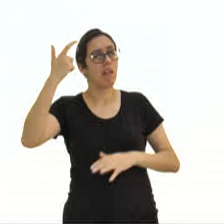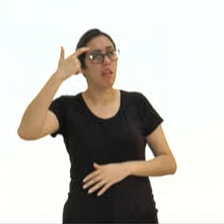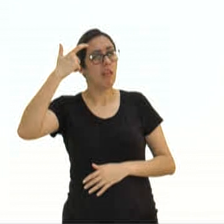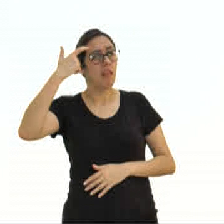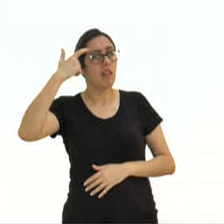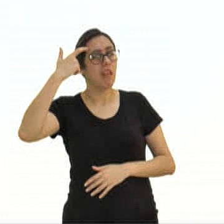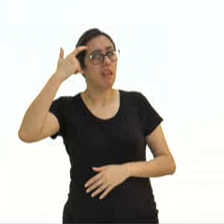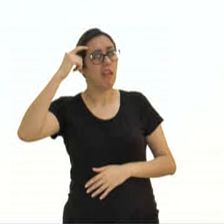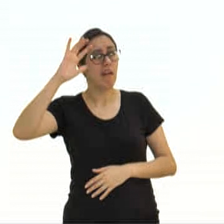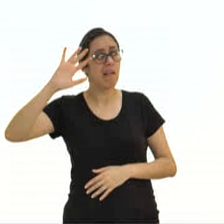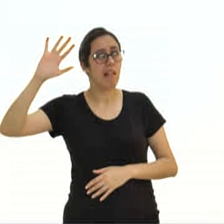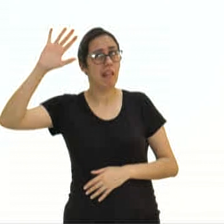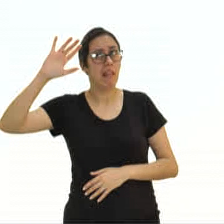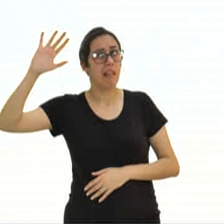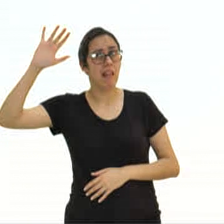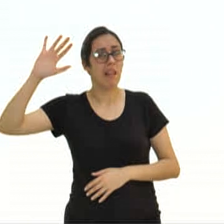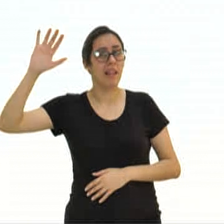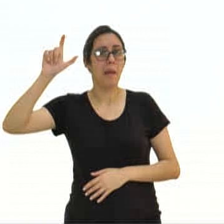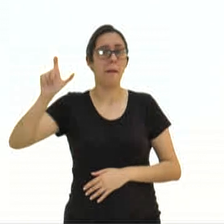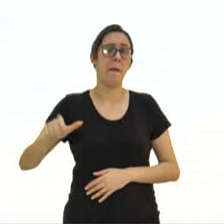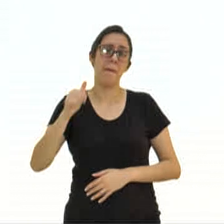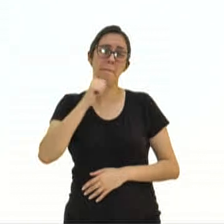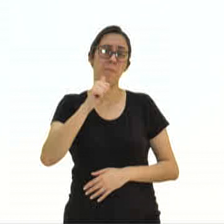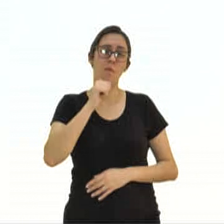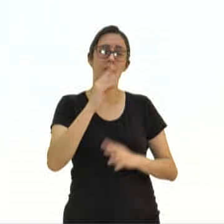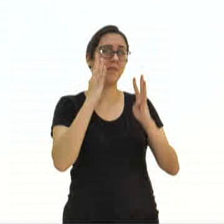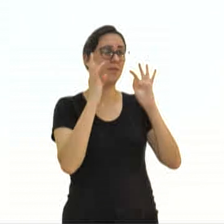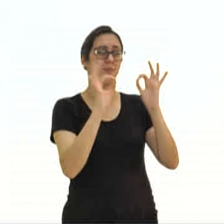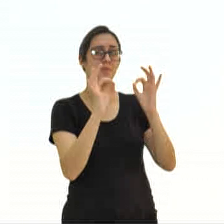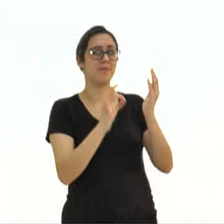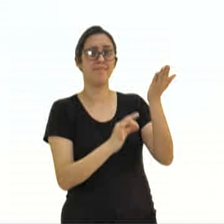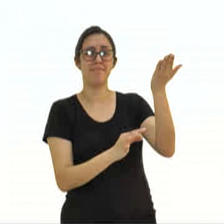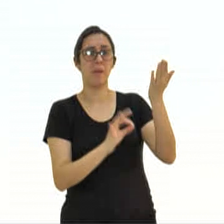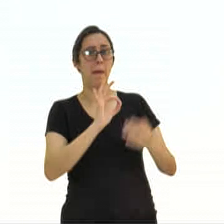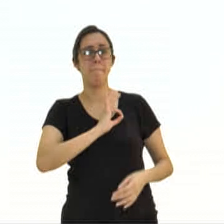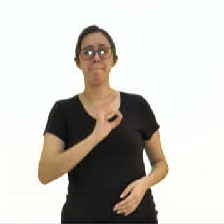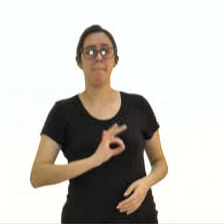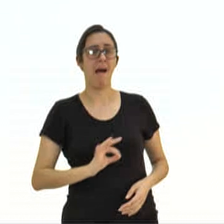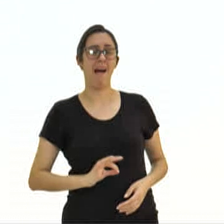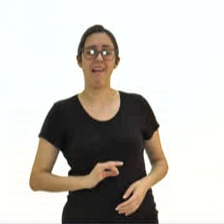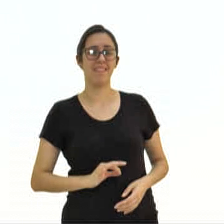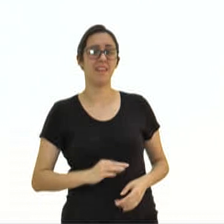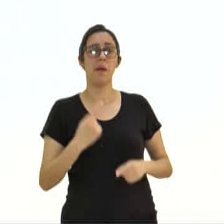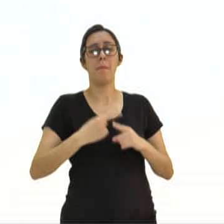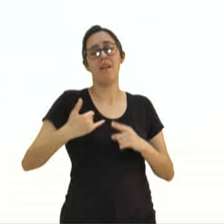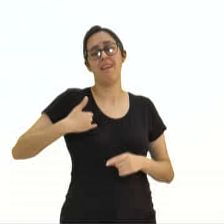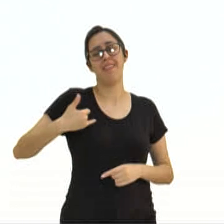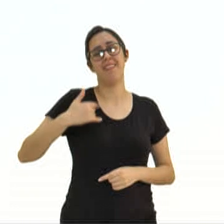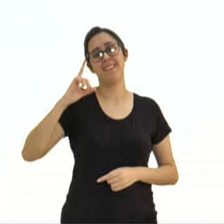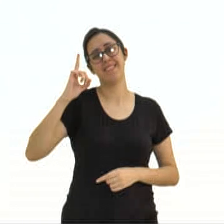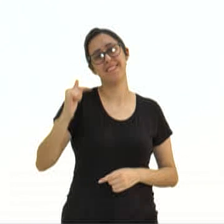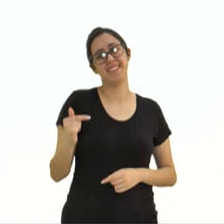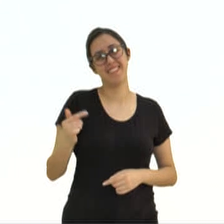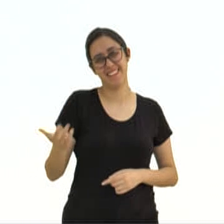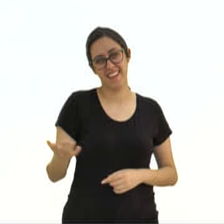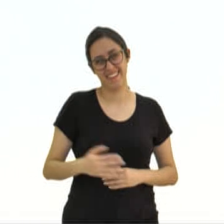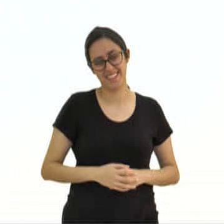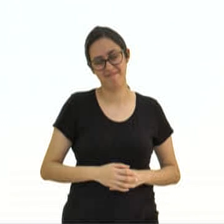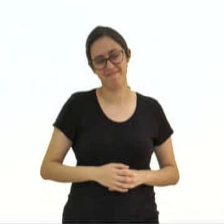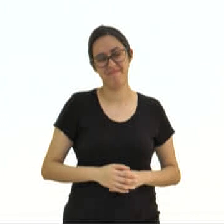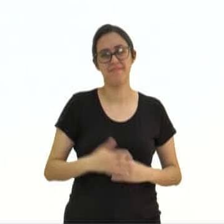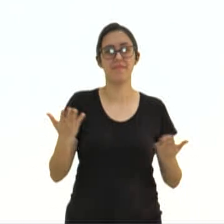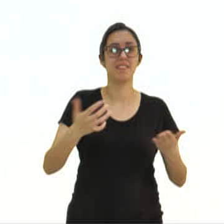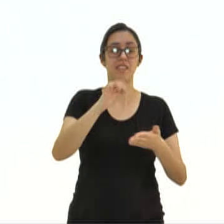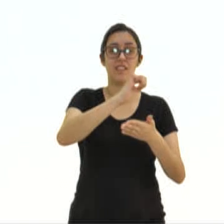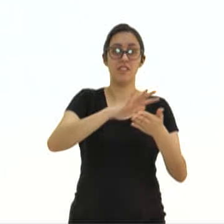nem prestou atenção no padre, né? E ele disse assim que é porque ele tinha 17 anos, né? Que não é pra gente pensar a bobeira dele. O exercício